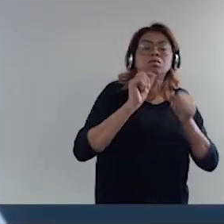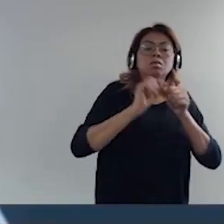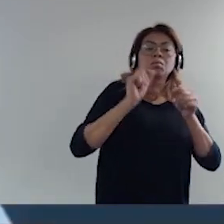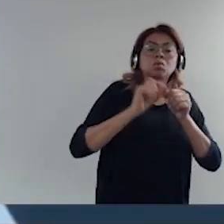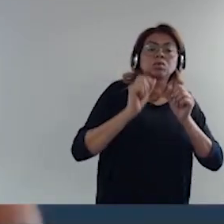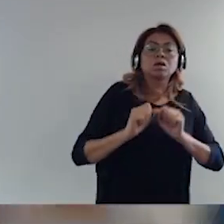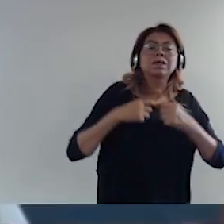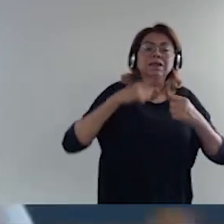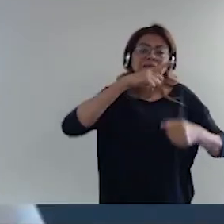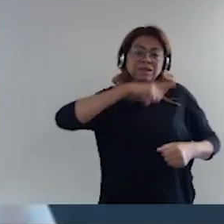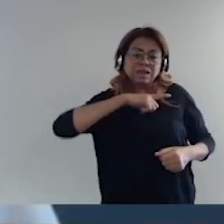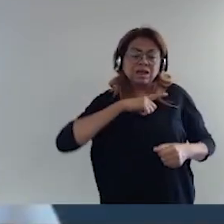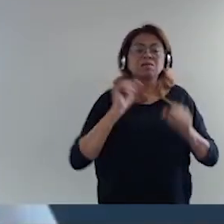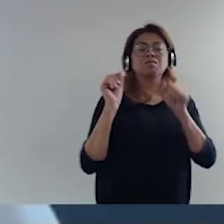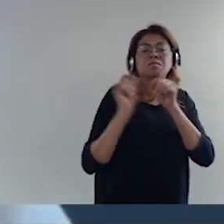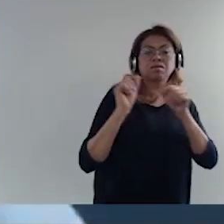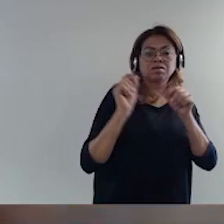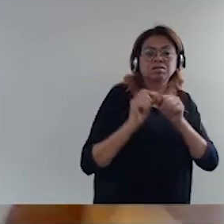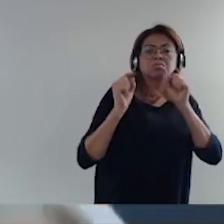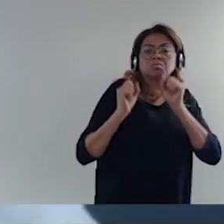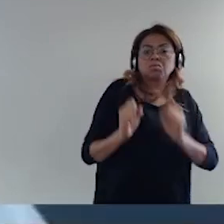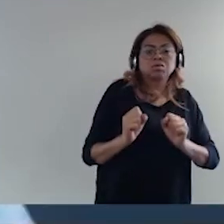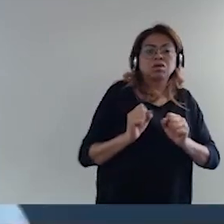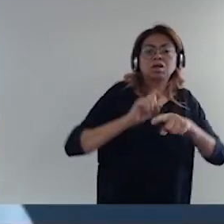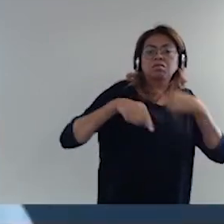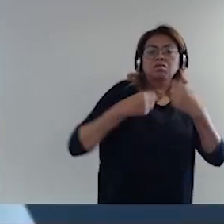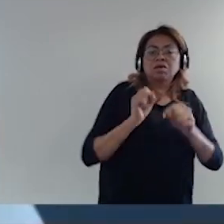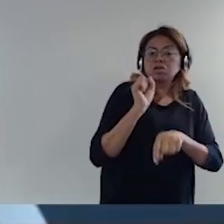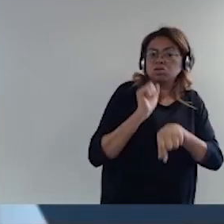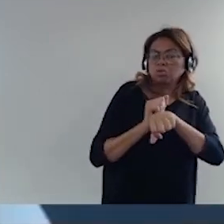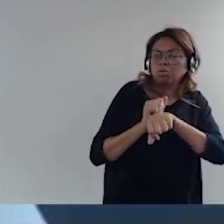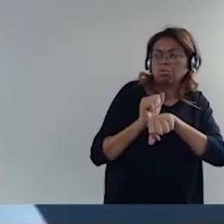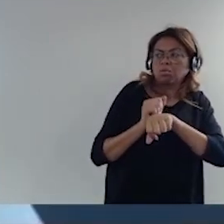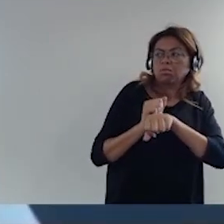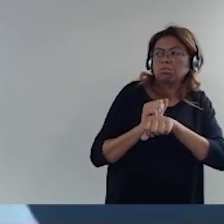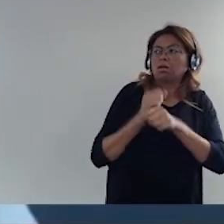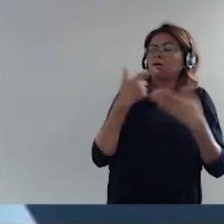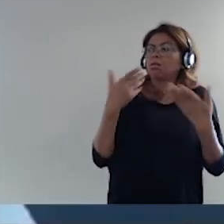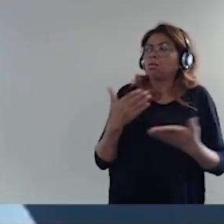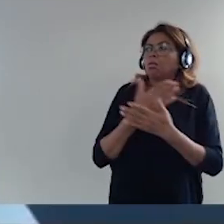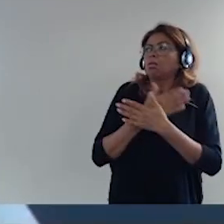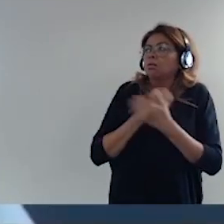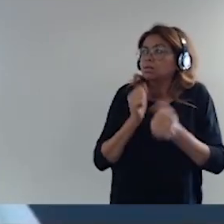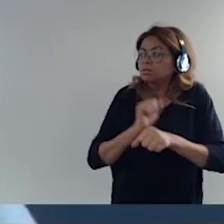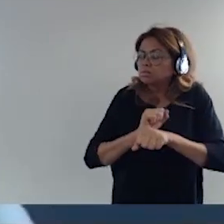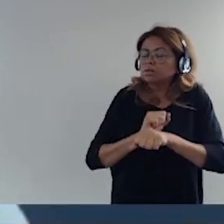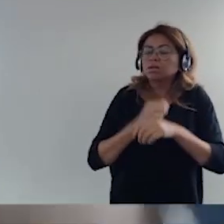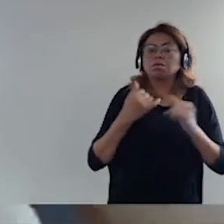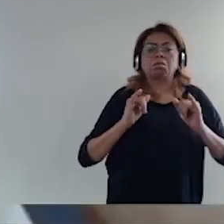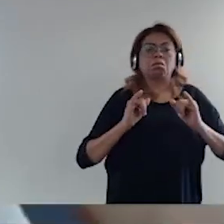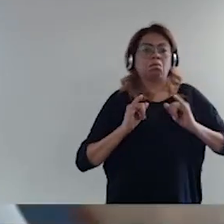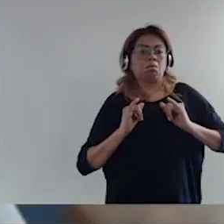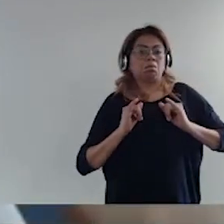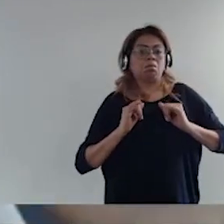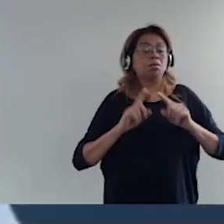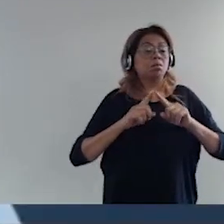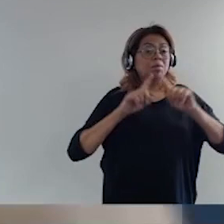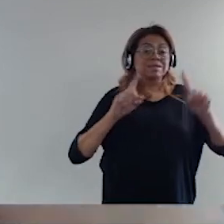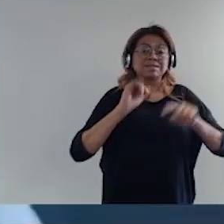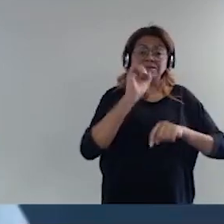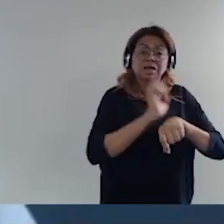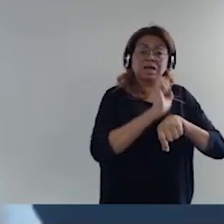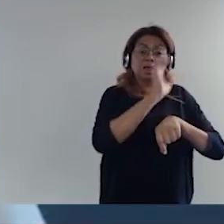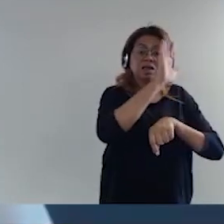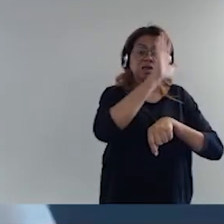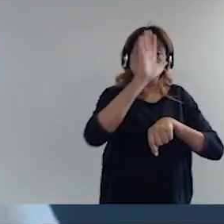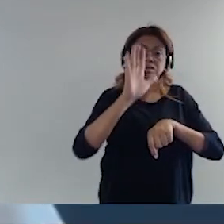poderes, ele fica à mercê de quem lhe repassa recursos. Essa autonomia financeira